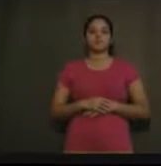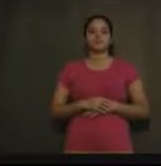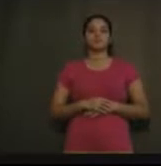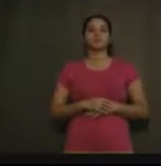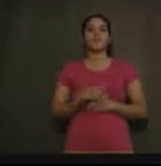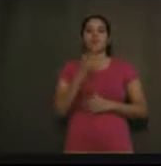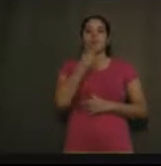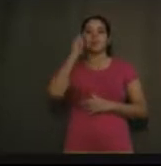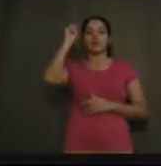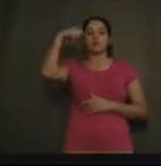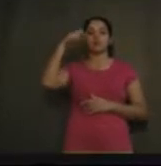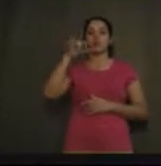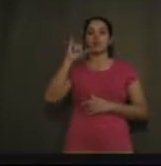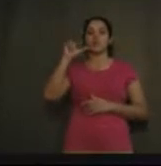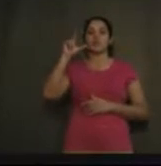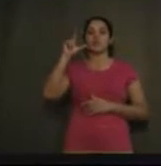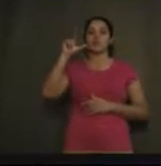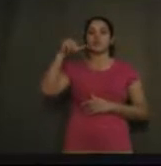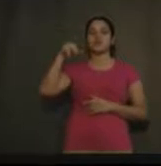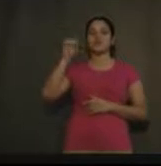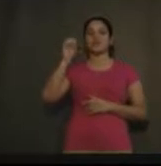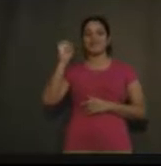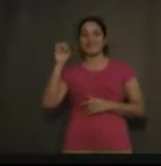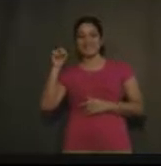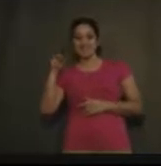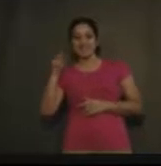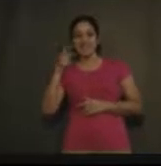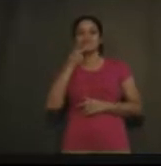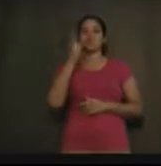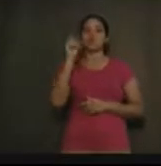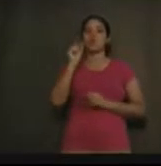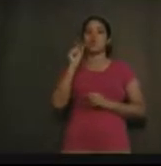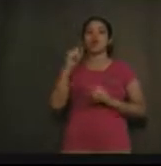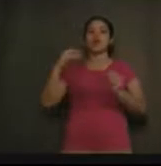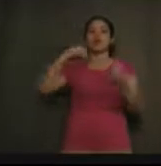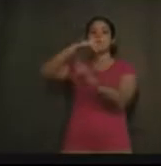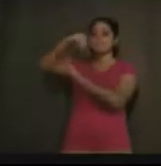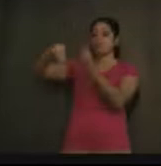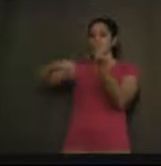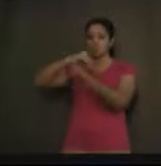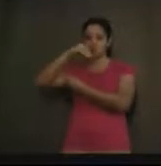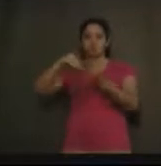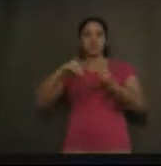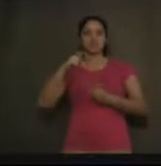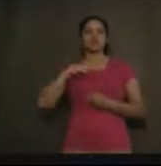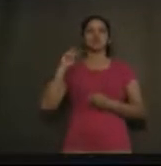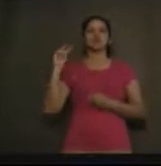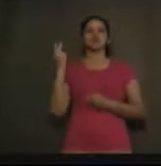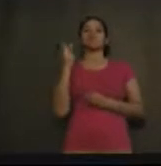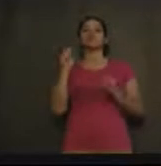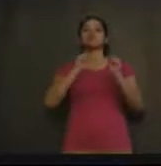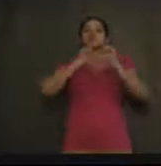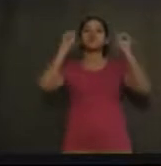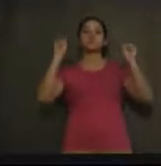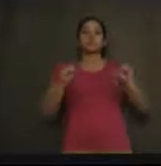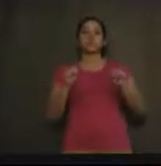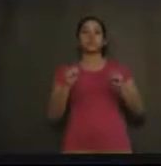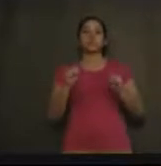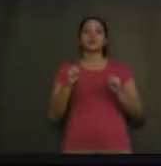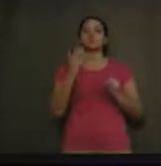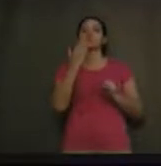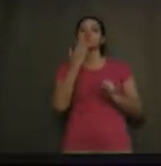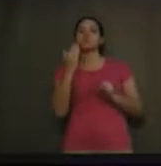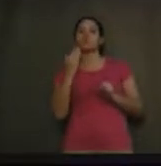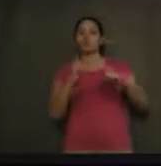muito pequeno, que mi está próximo de zero. É um sistema com 2 graus de liberdade, que são os graus de liberdade do